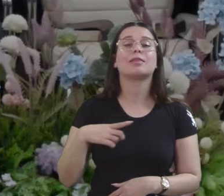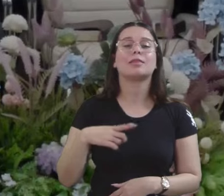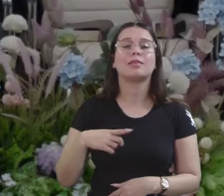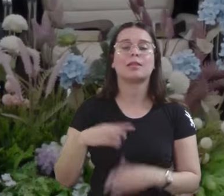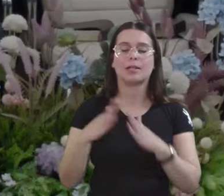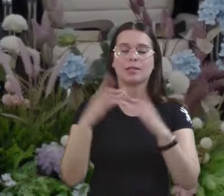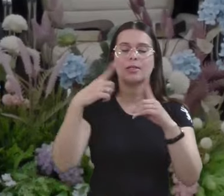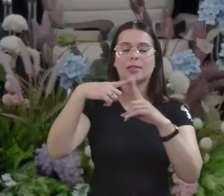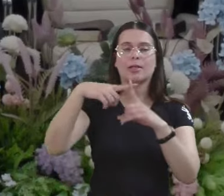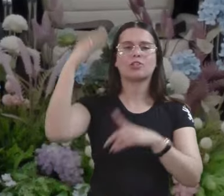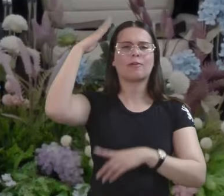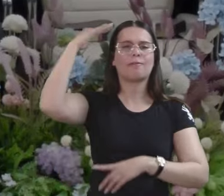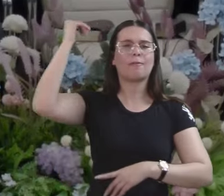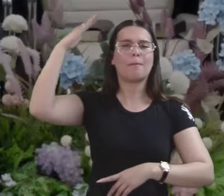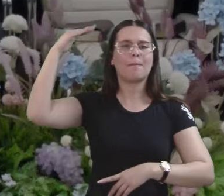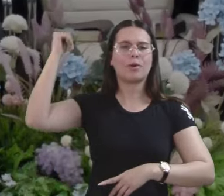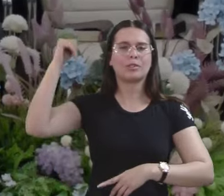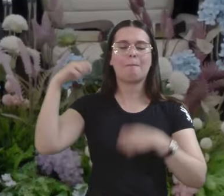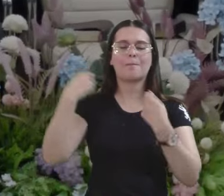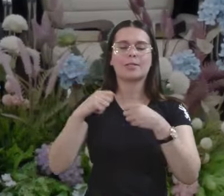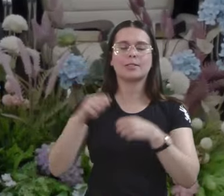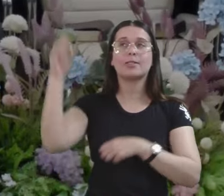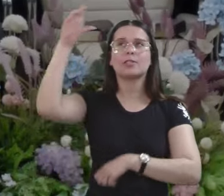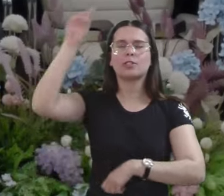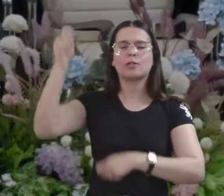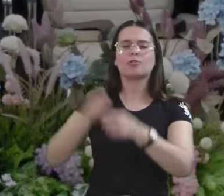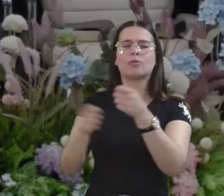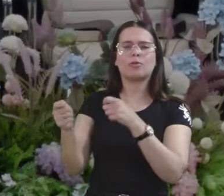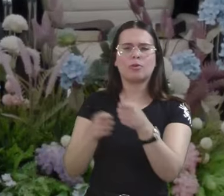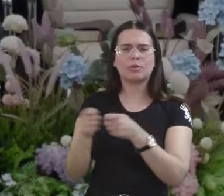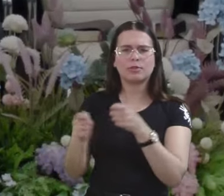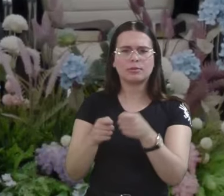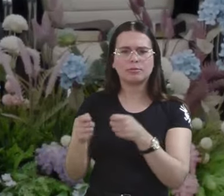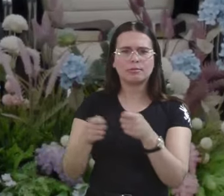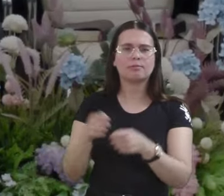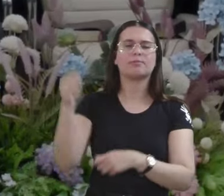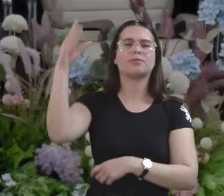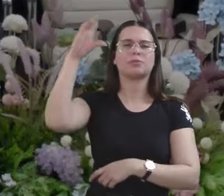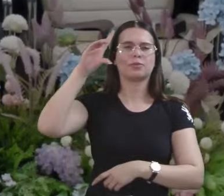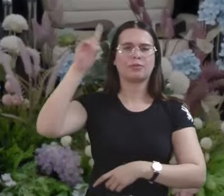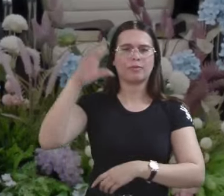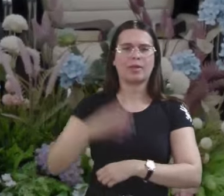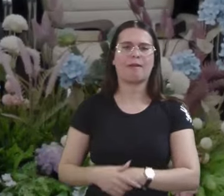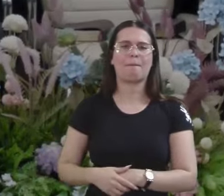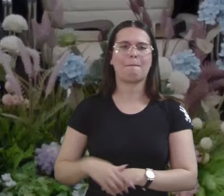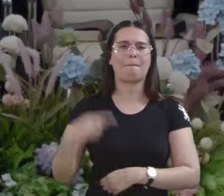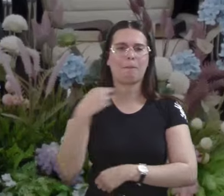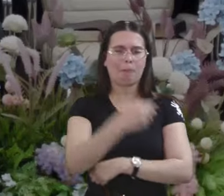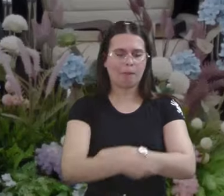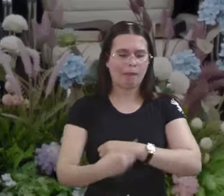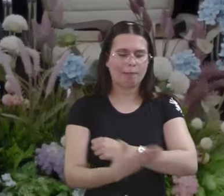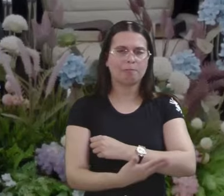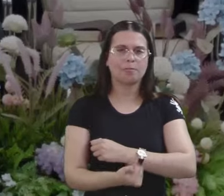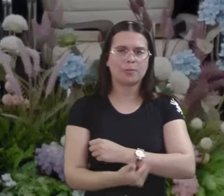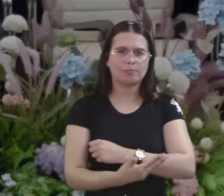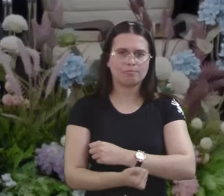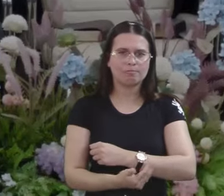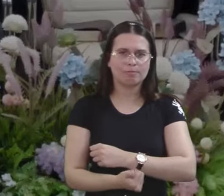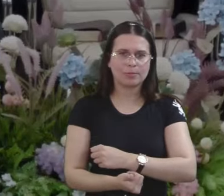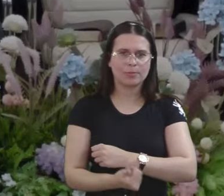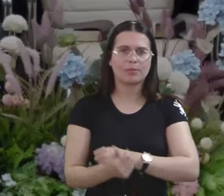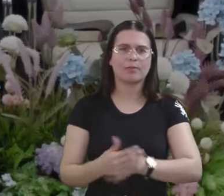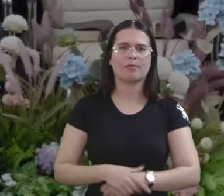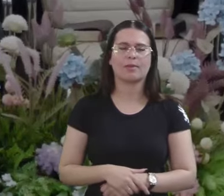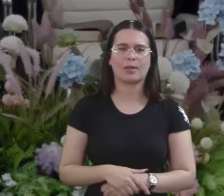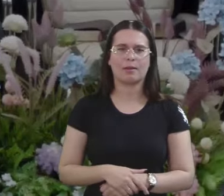Deus coordenar a igreja. Ninguém segura uma dempe, ninguém segura uma dempe. Olha a